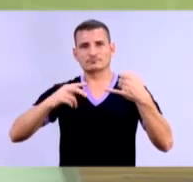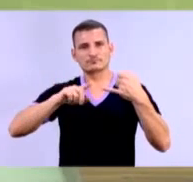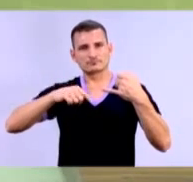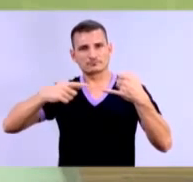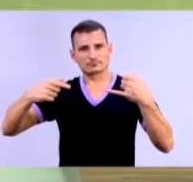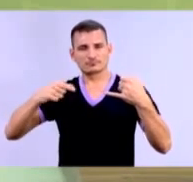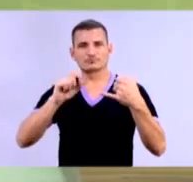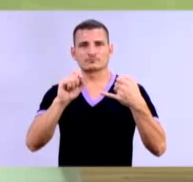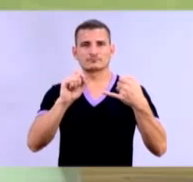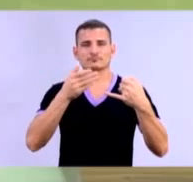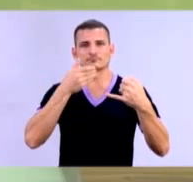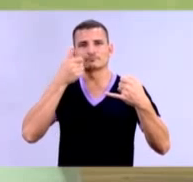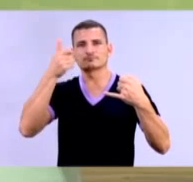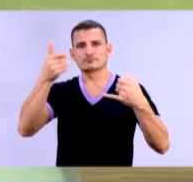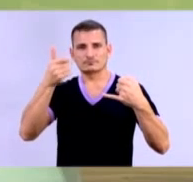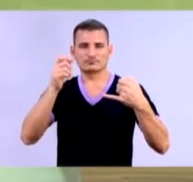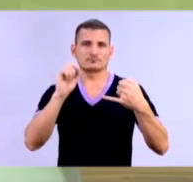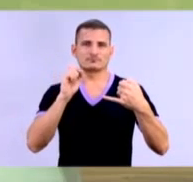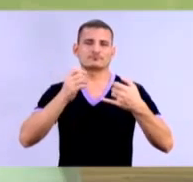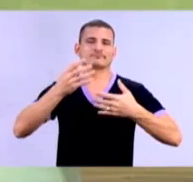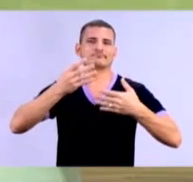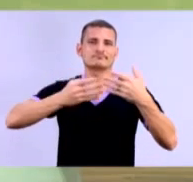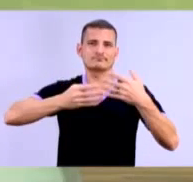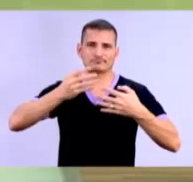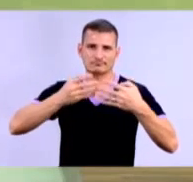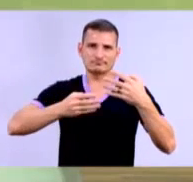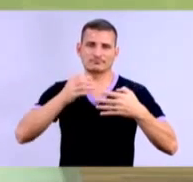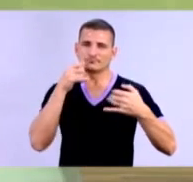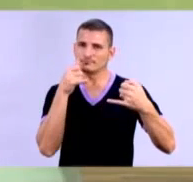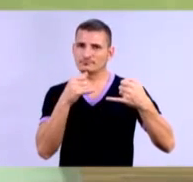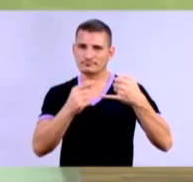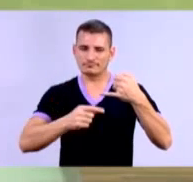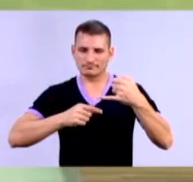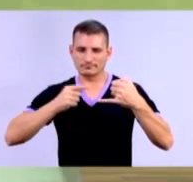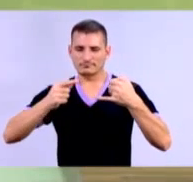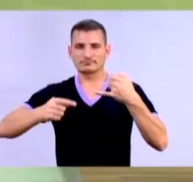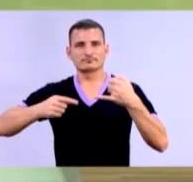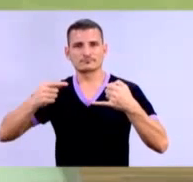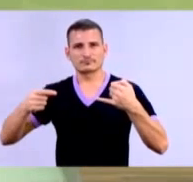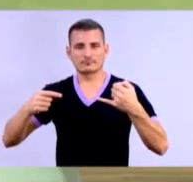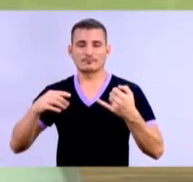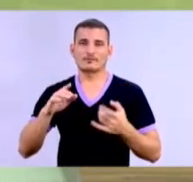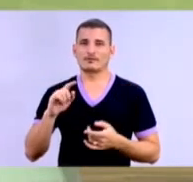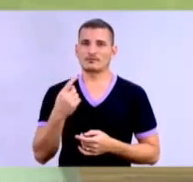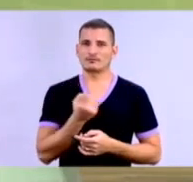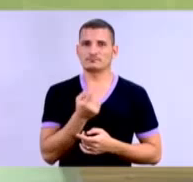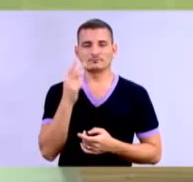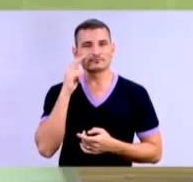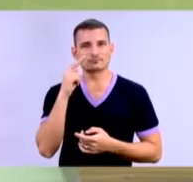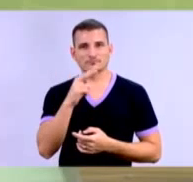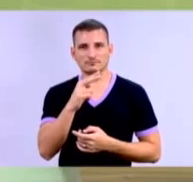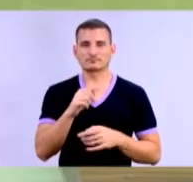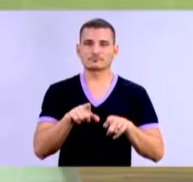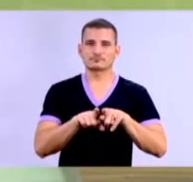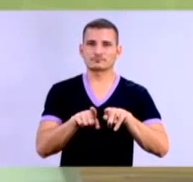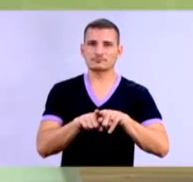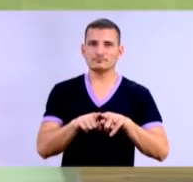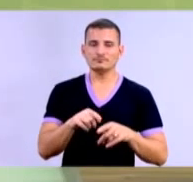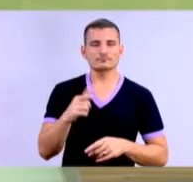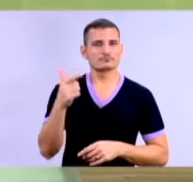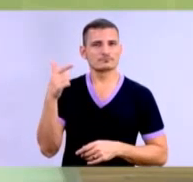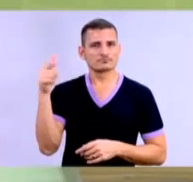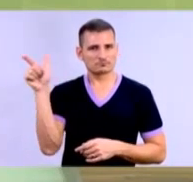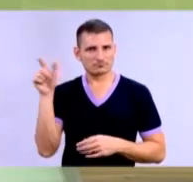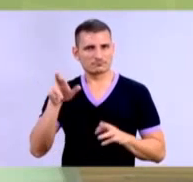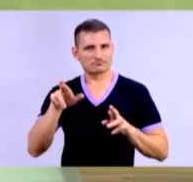para melhorar a questão da interferência eletromagnética. Só que nós veremos ainda que existe um outro tipo de